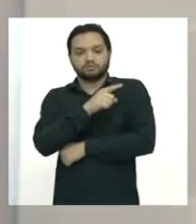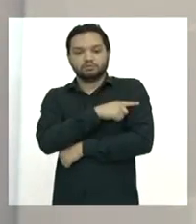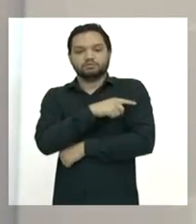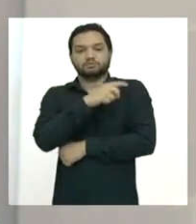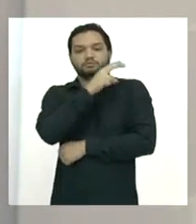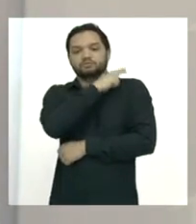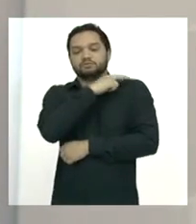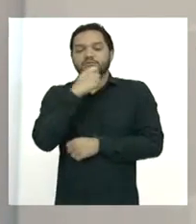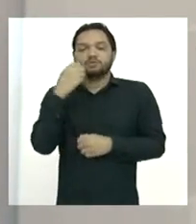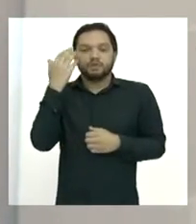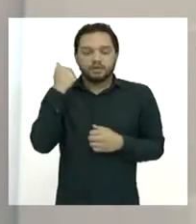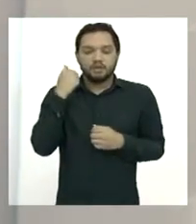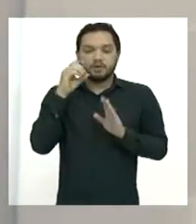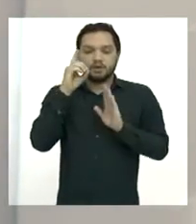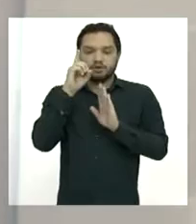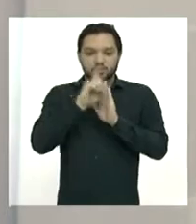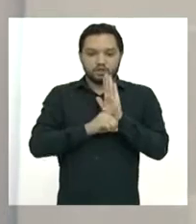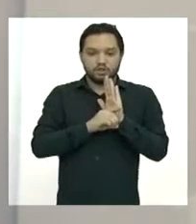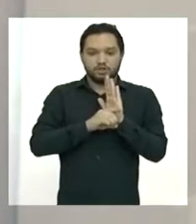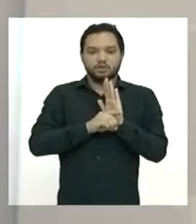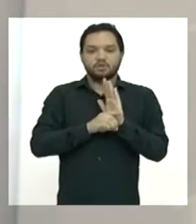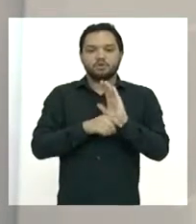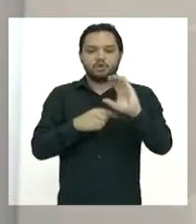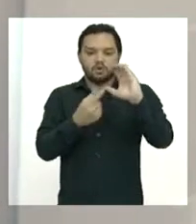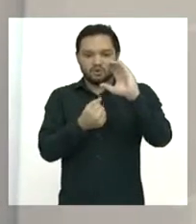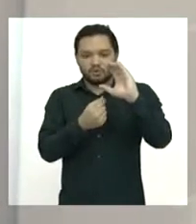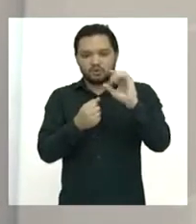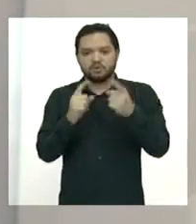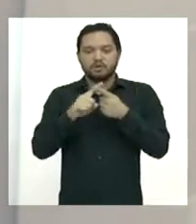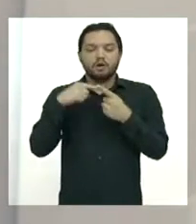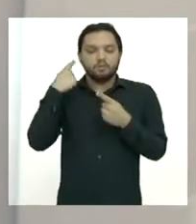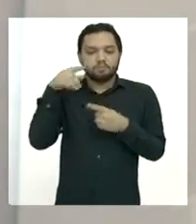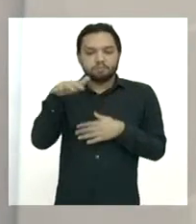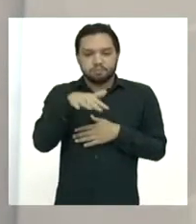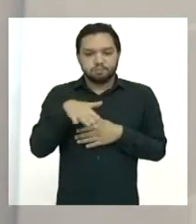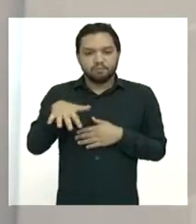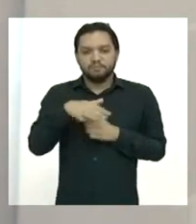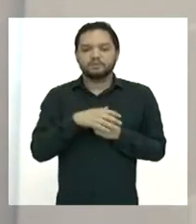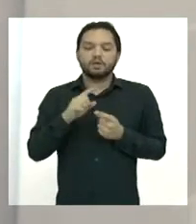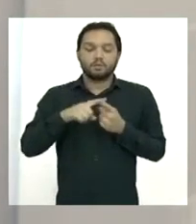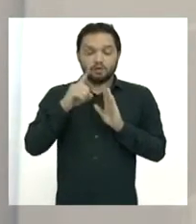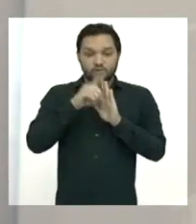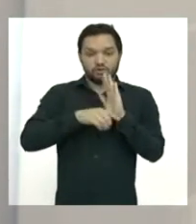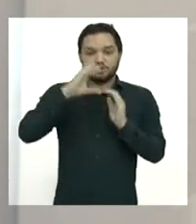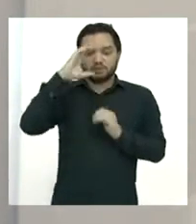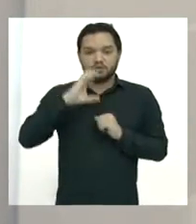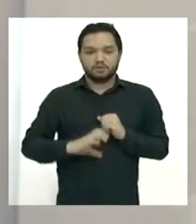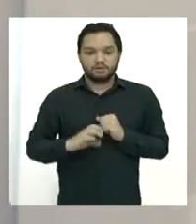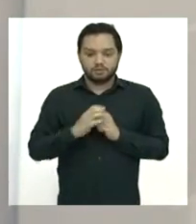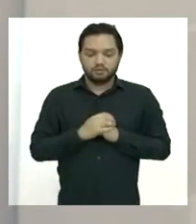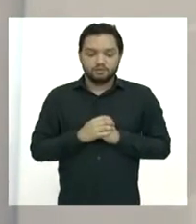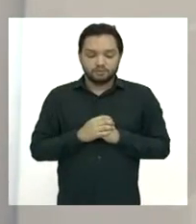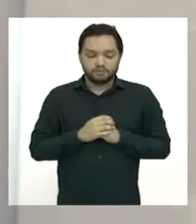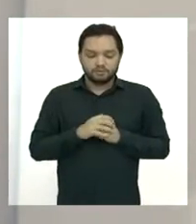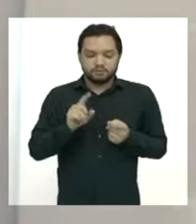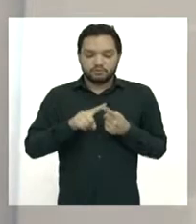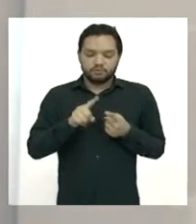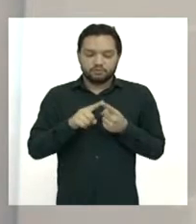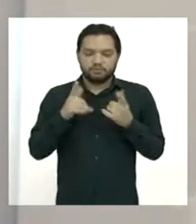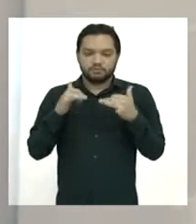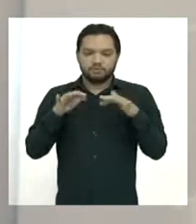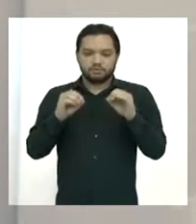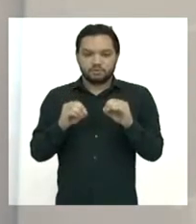consumidor, algumas noções do direito e também, evidentemente, seus direitos como cidadão. E, evidentemente, todos